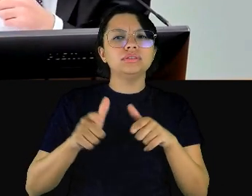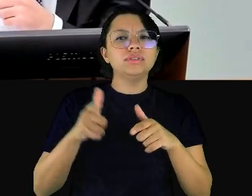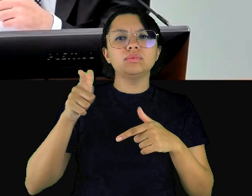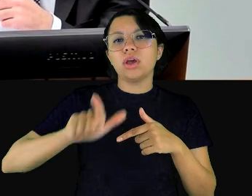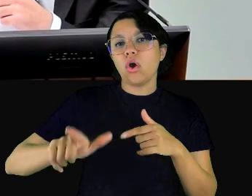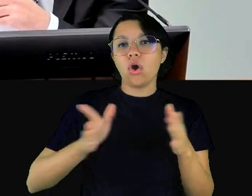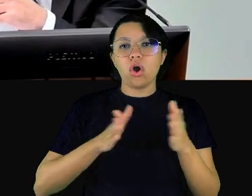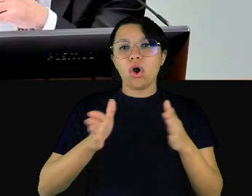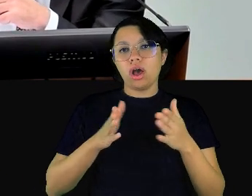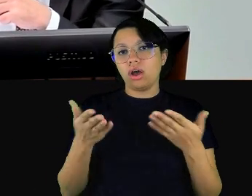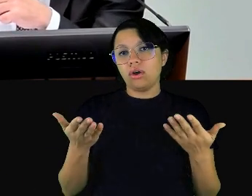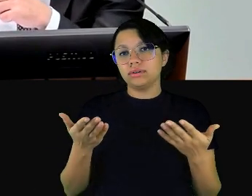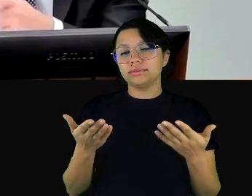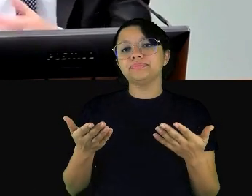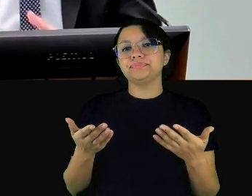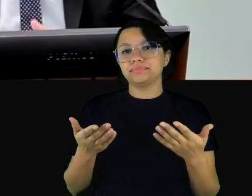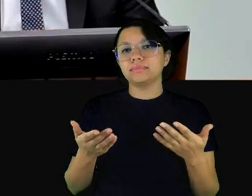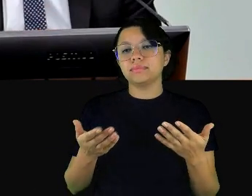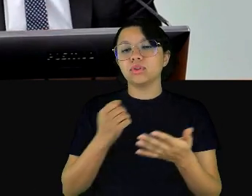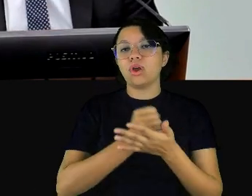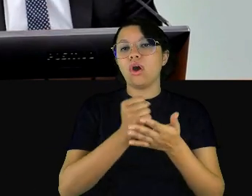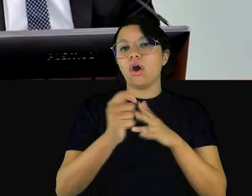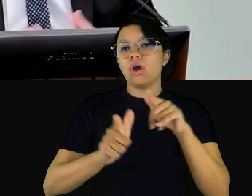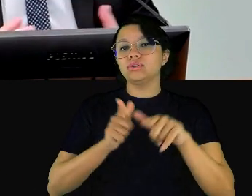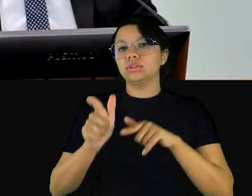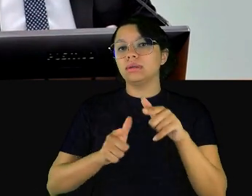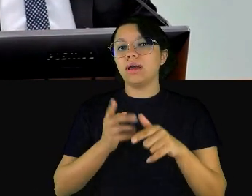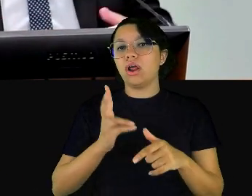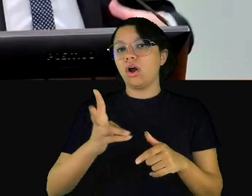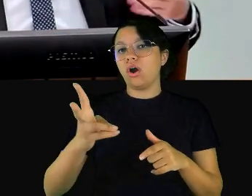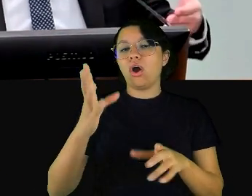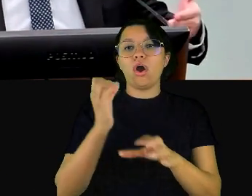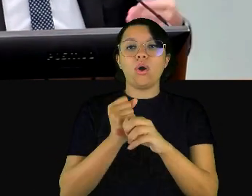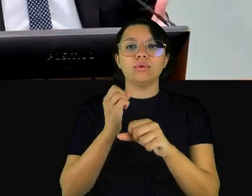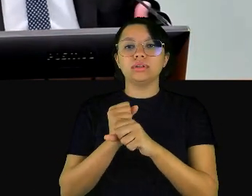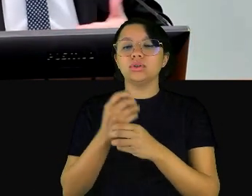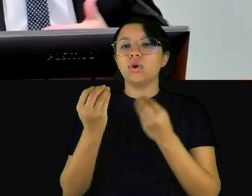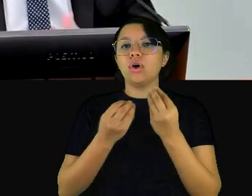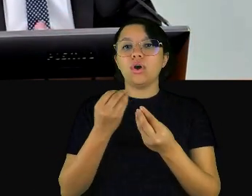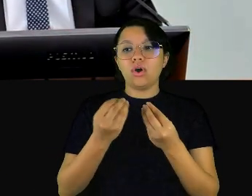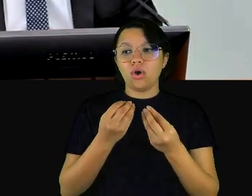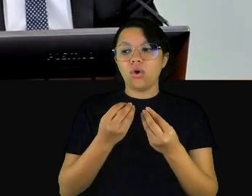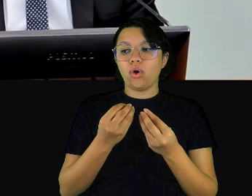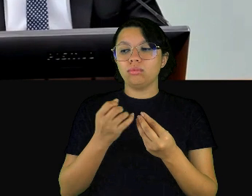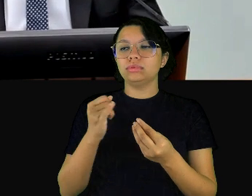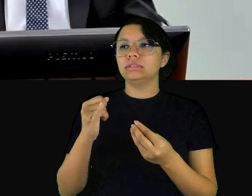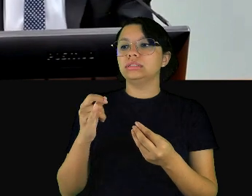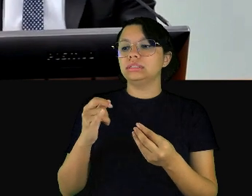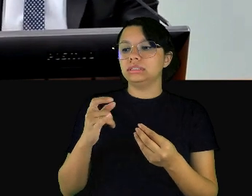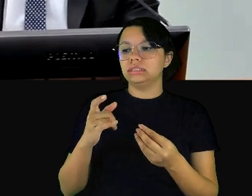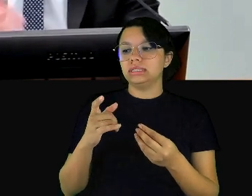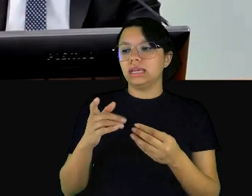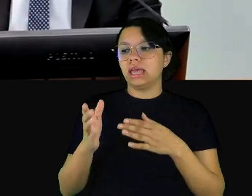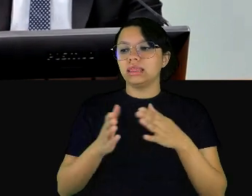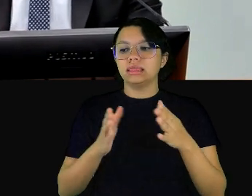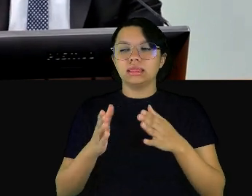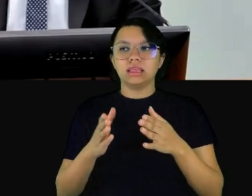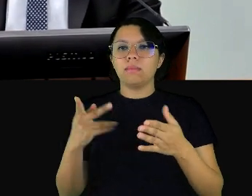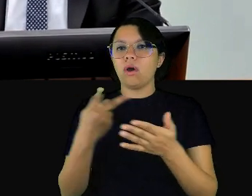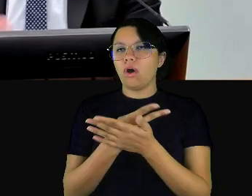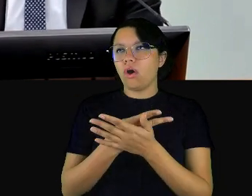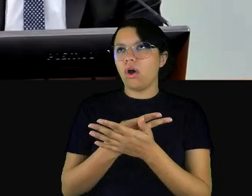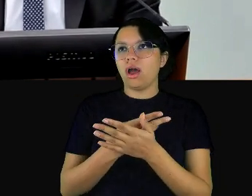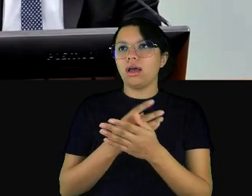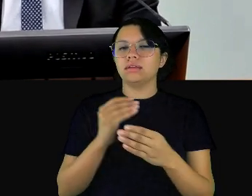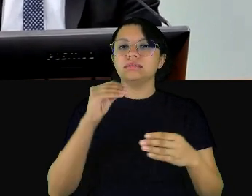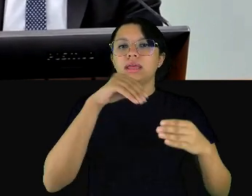que no contrato de trabalho vão continuar contando como se tempo houvesse ocorrido. Depósitos do